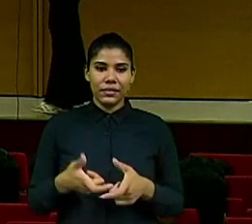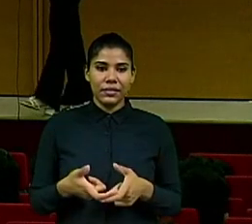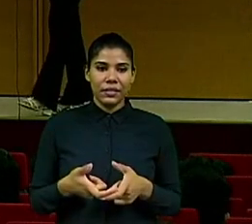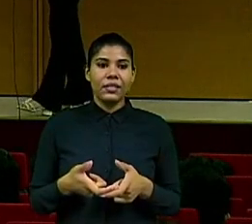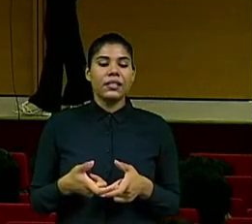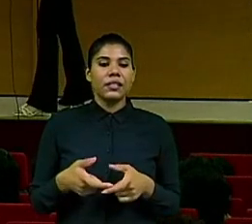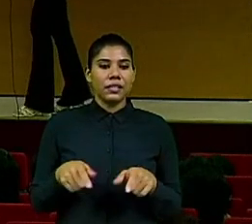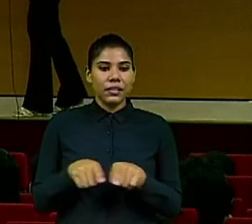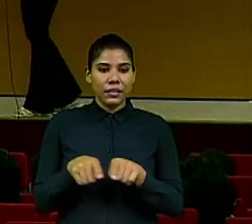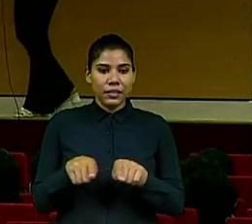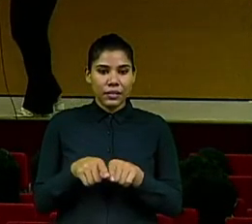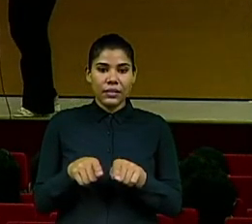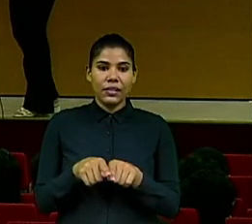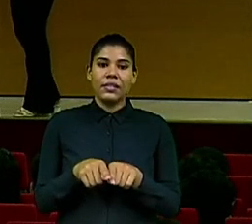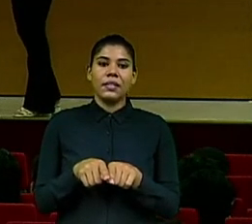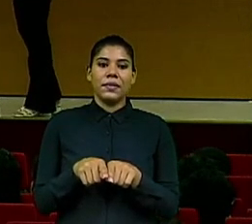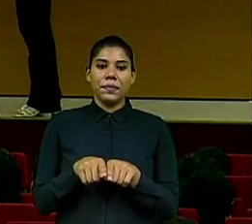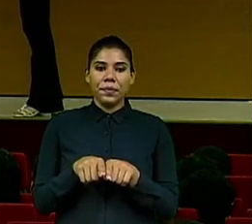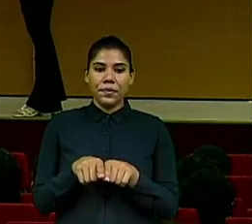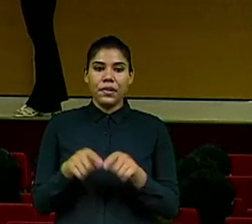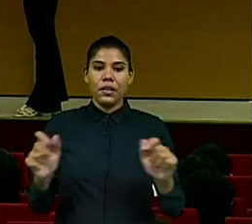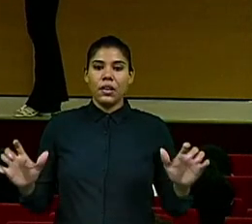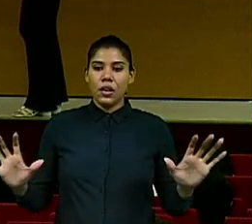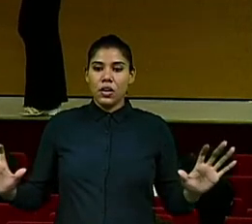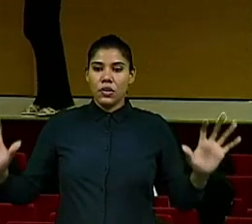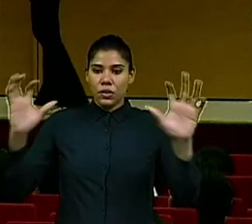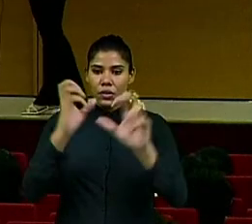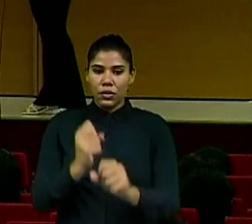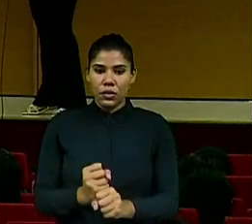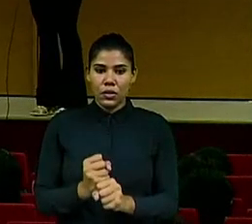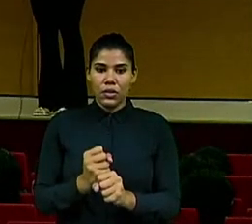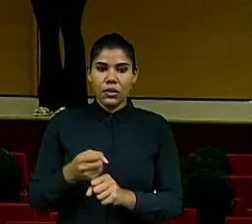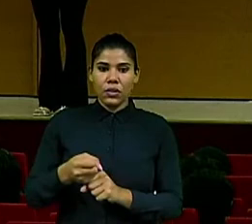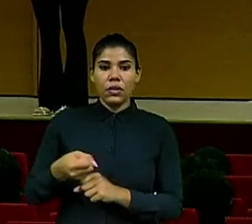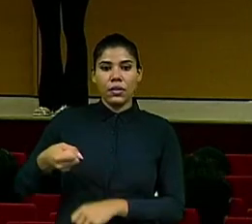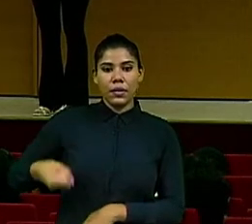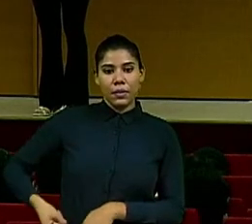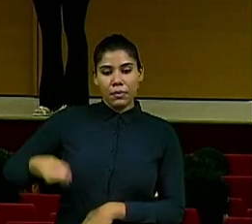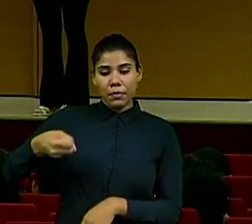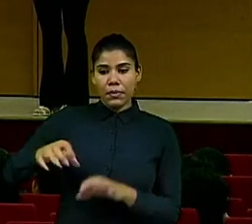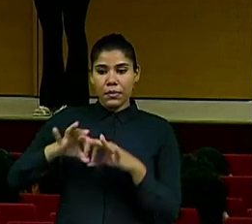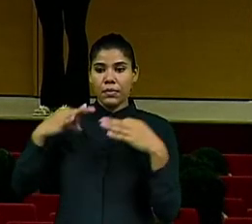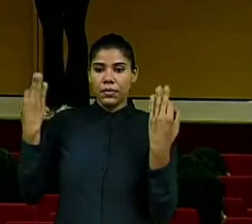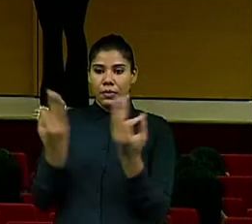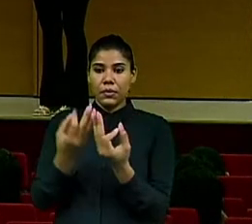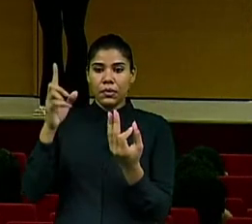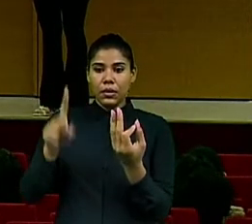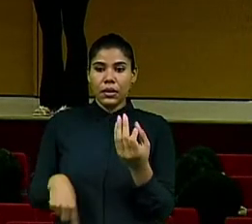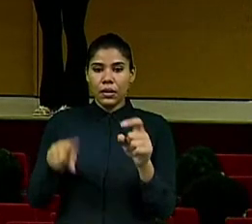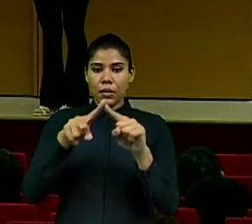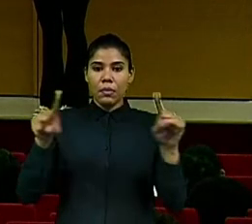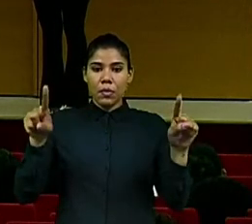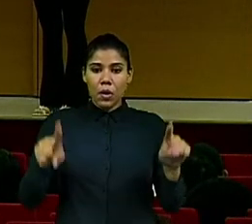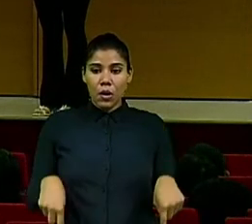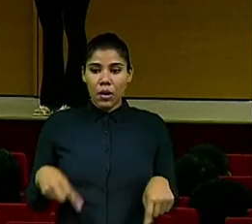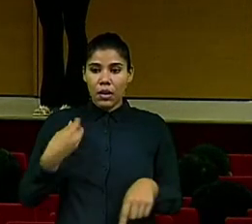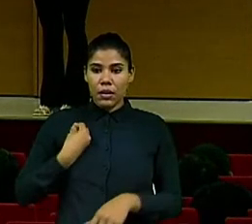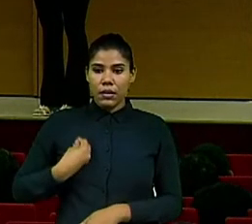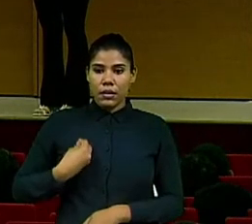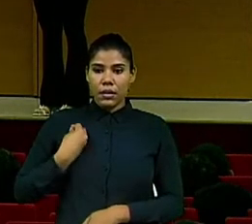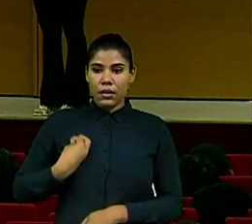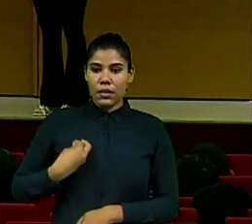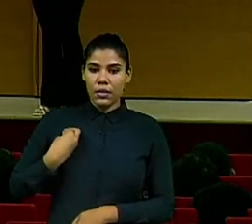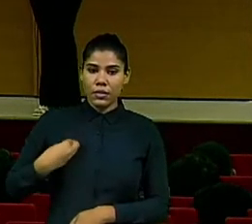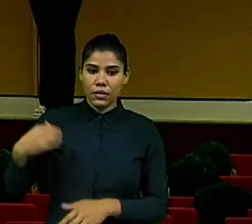depois né a junção de tudo isso no chamado bolsa família tá que é um programa que ainda existe né que existe